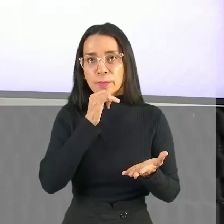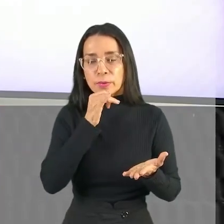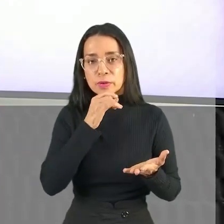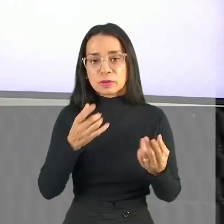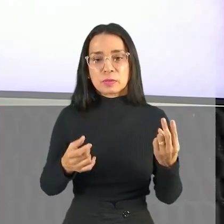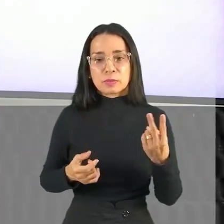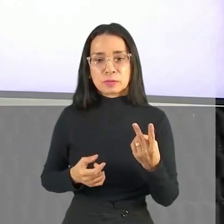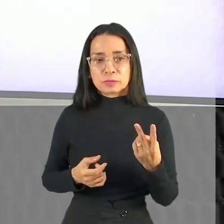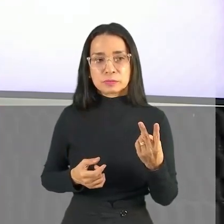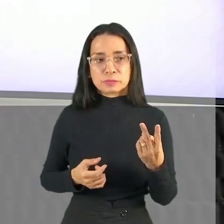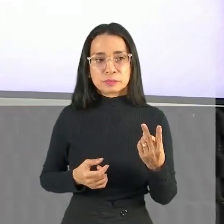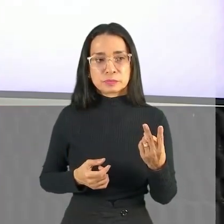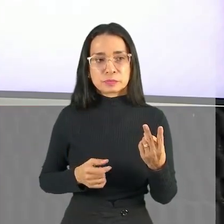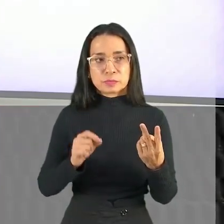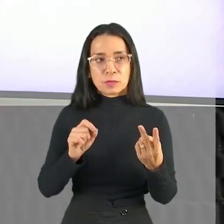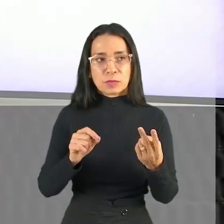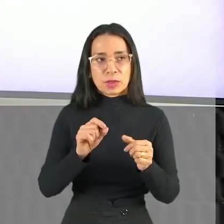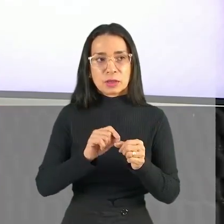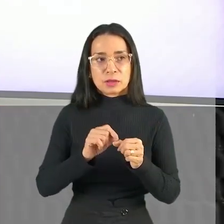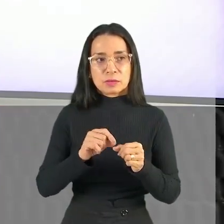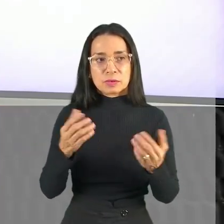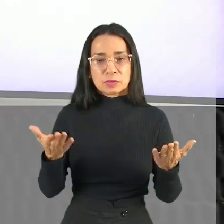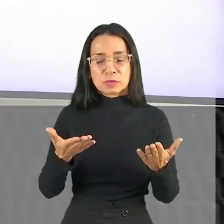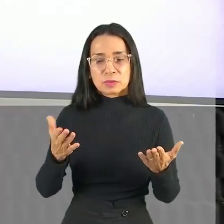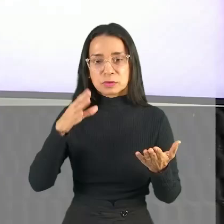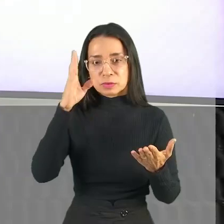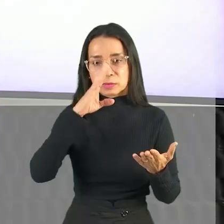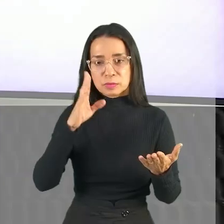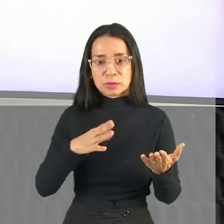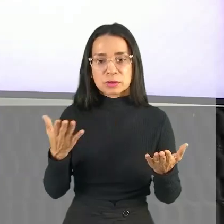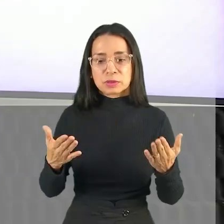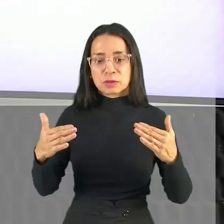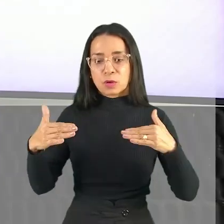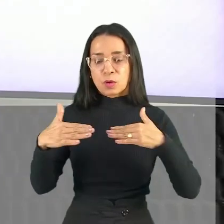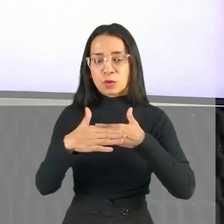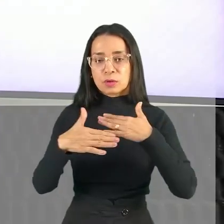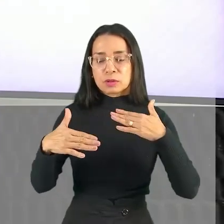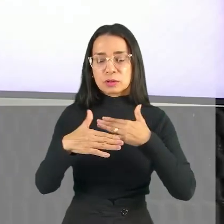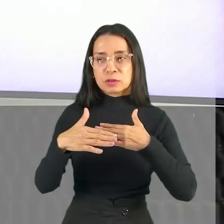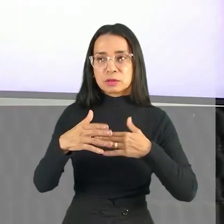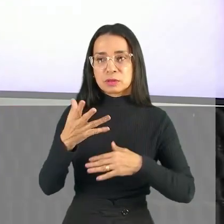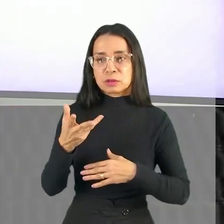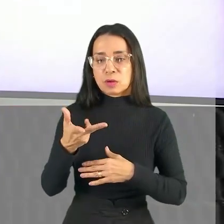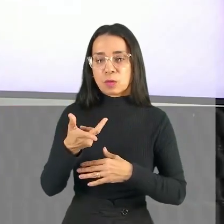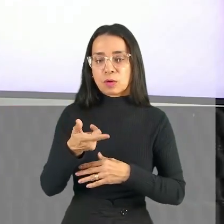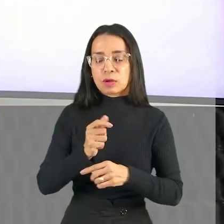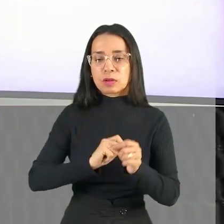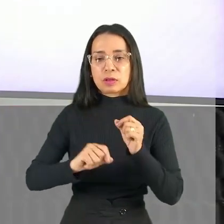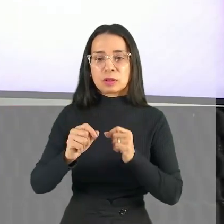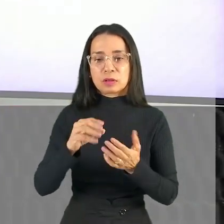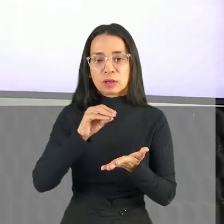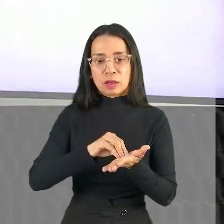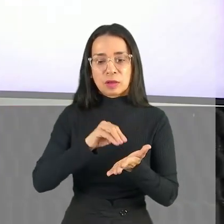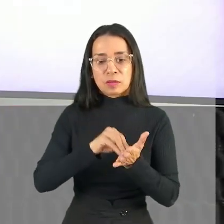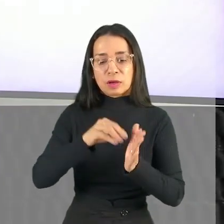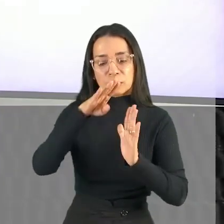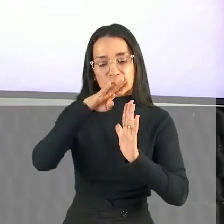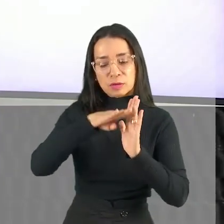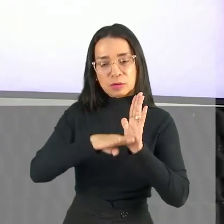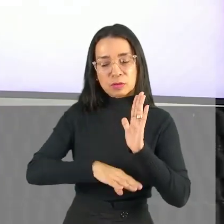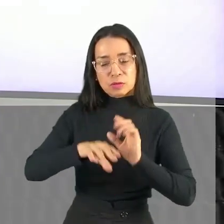2. O que não faz hoje no Brasil o trânsito ser de qualidade é uma falta de plano